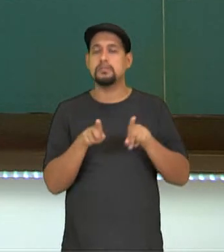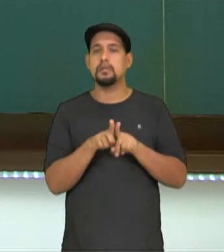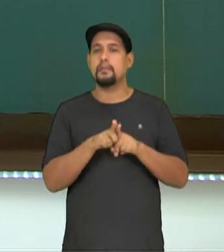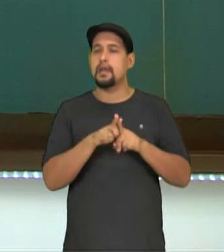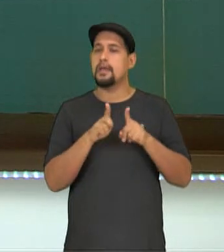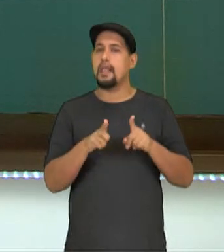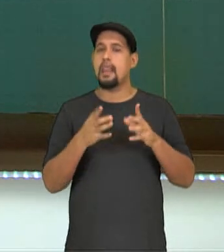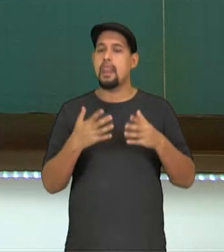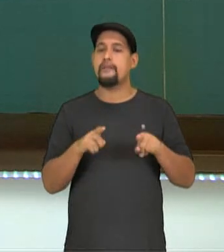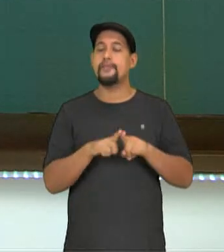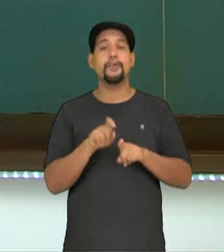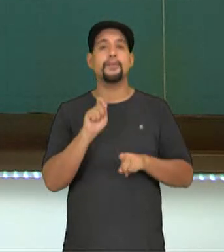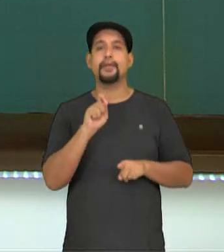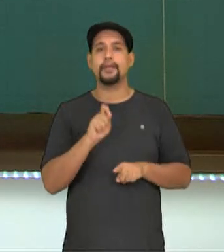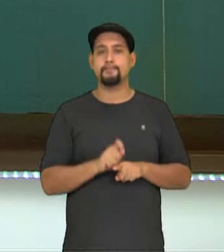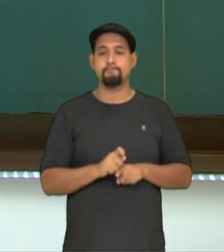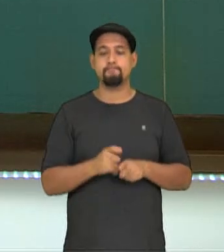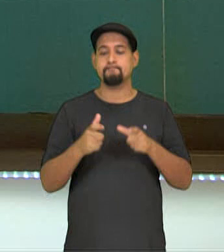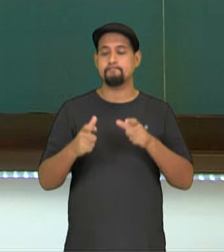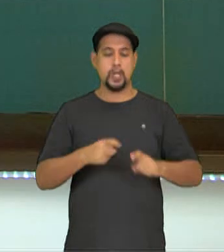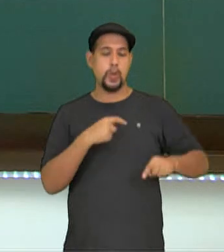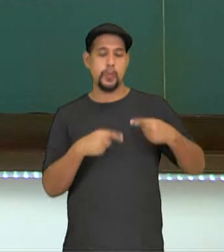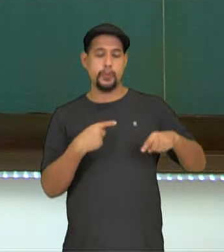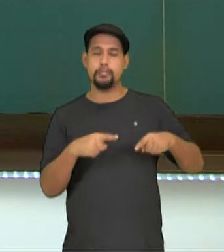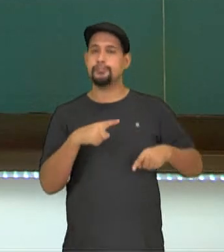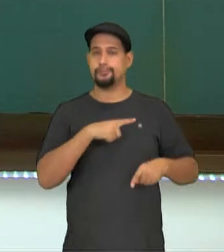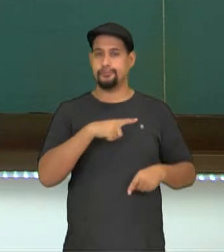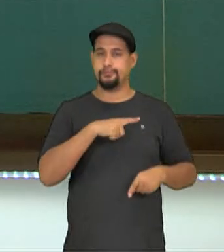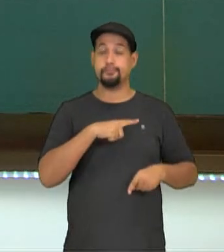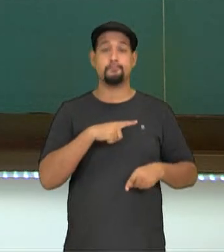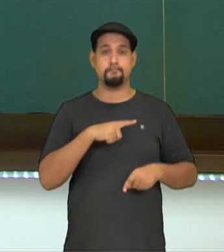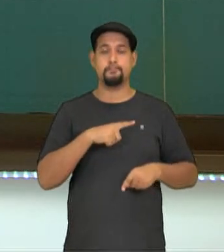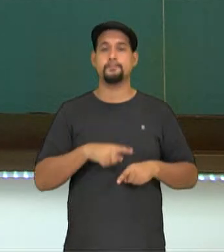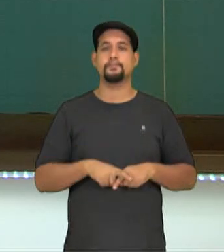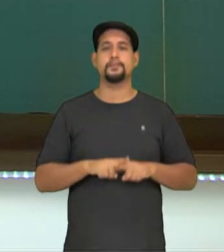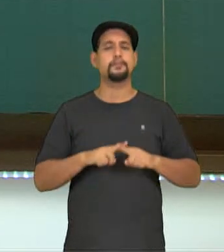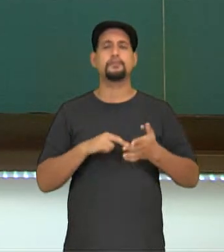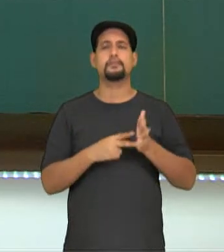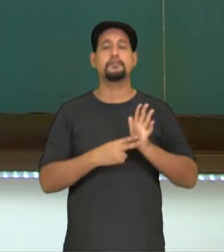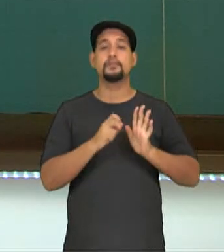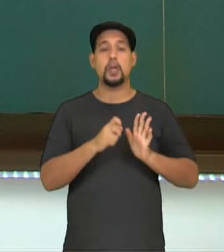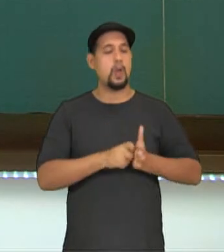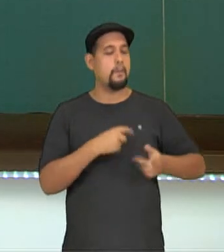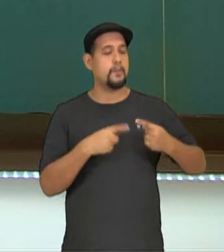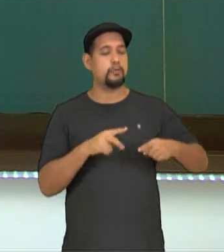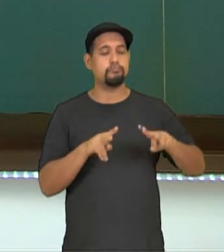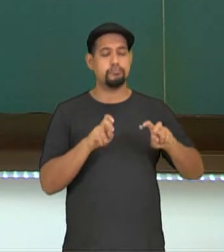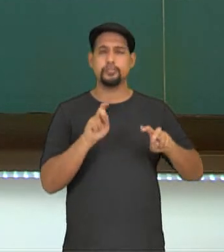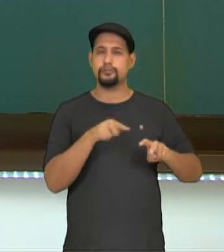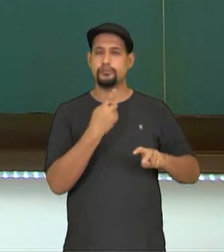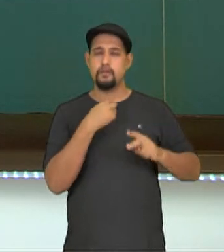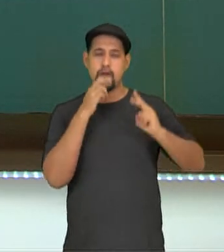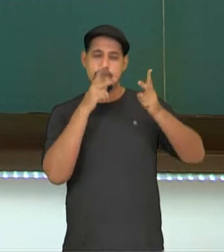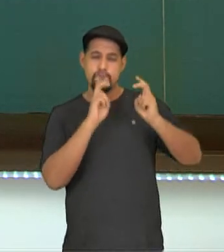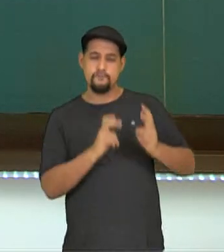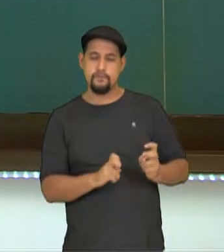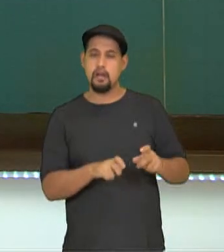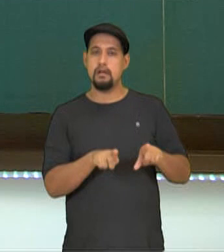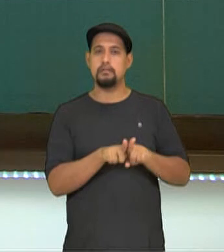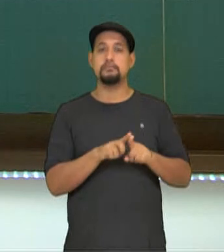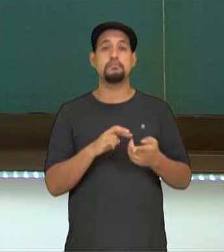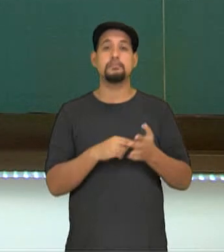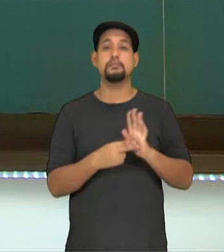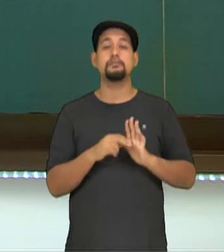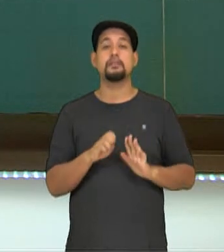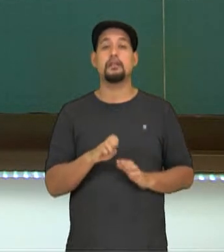seja, levemente, o momento político em que estava. Ou seja, o momento político, né, que a gente vai ver ali na frente é